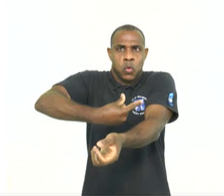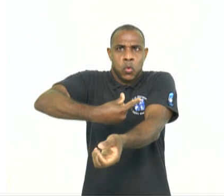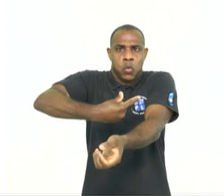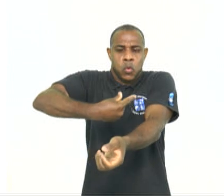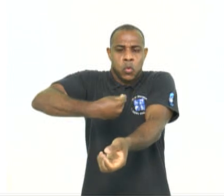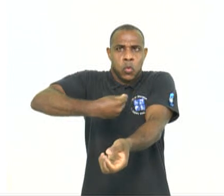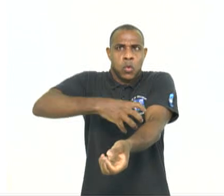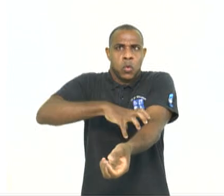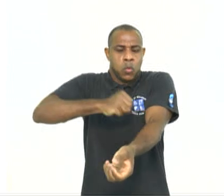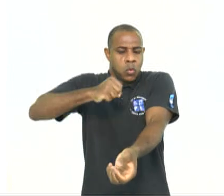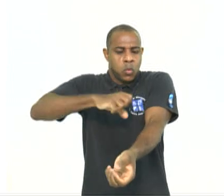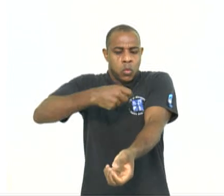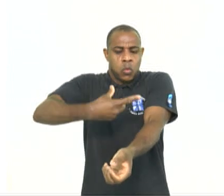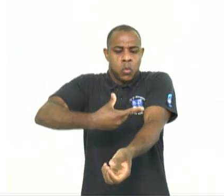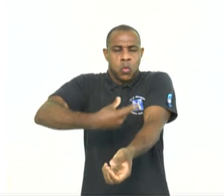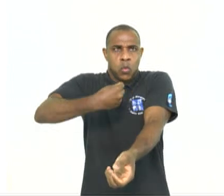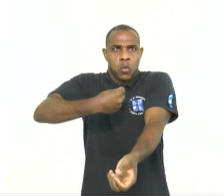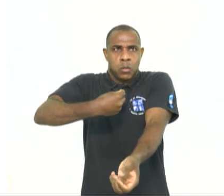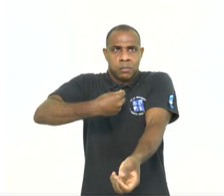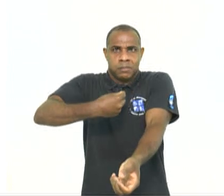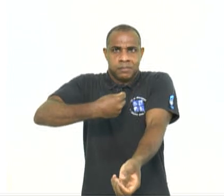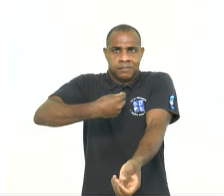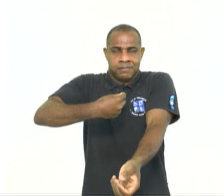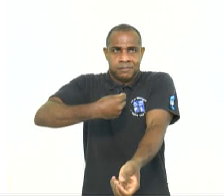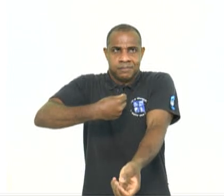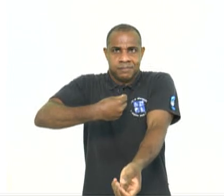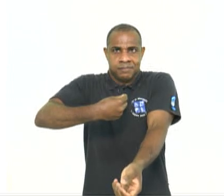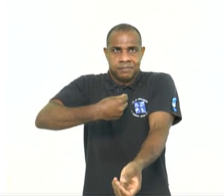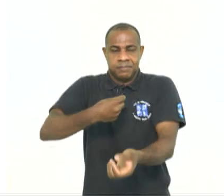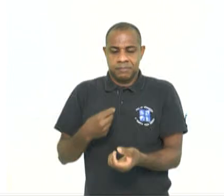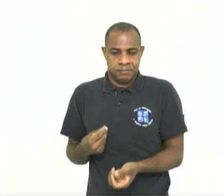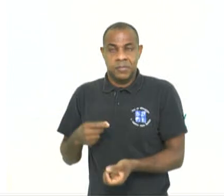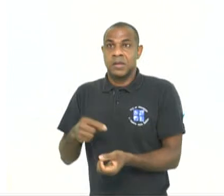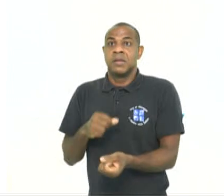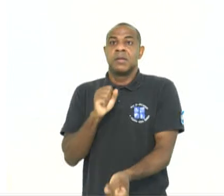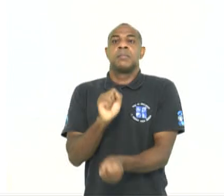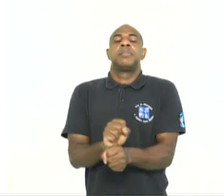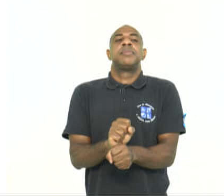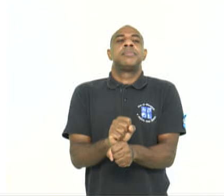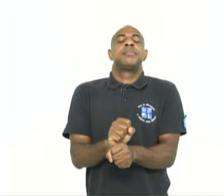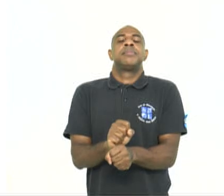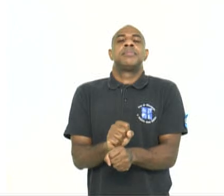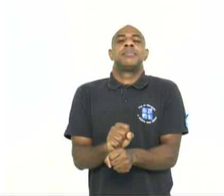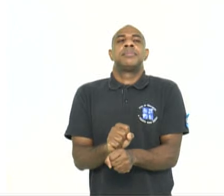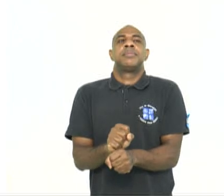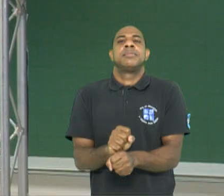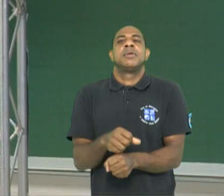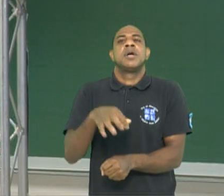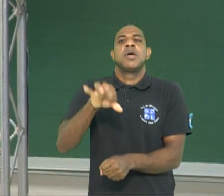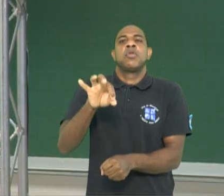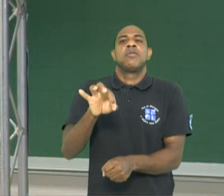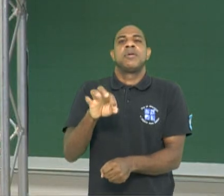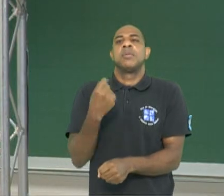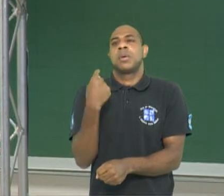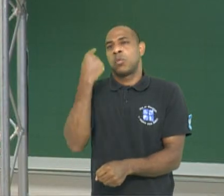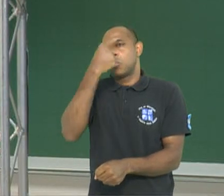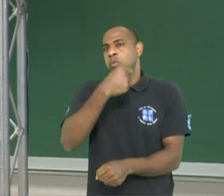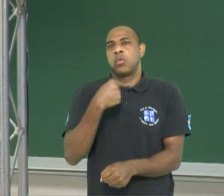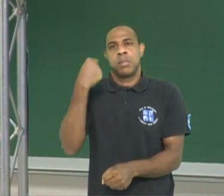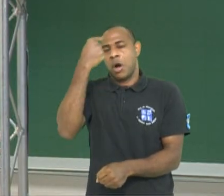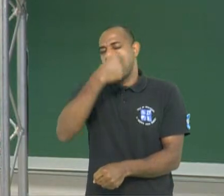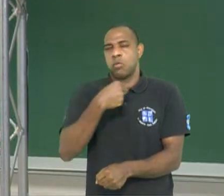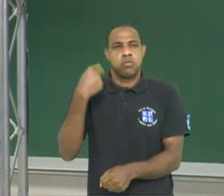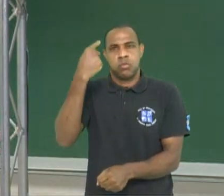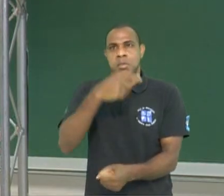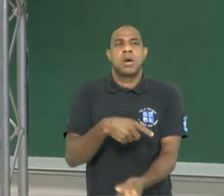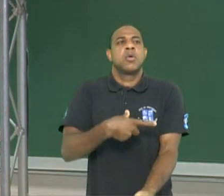líquido gelatinoso por quilo do doador. Feita com anestesia geral, leva em torno de 90 minutos, porque são feitas não apenas uma punção,